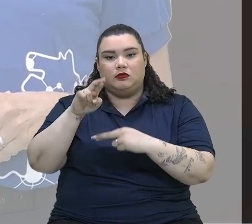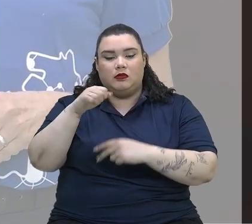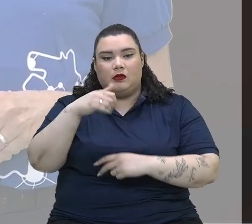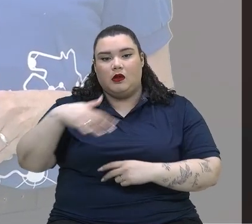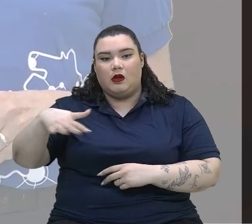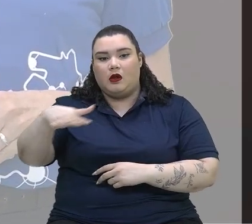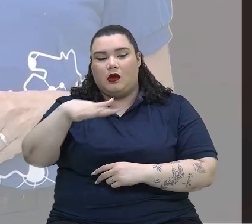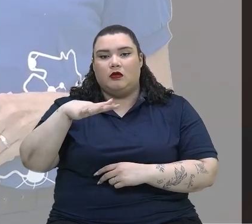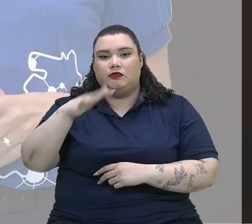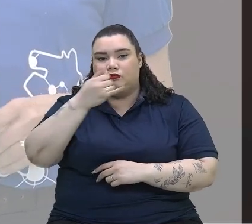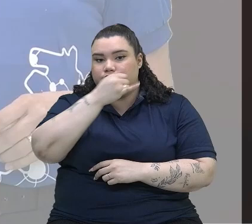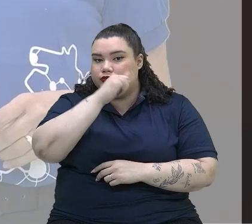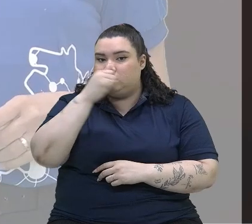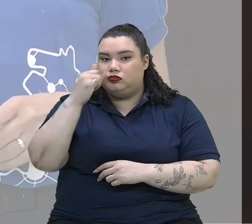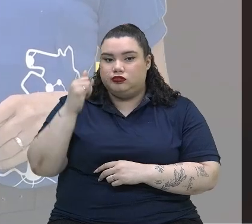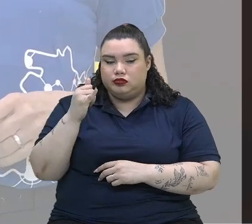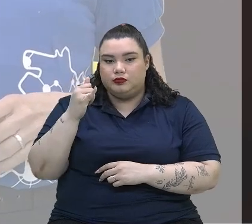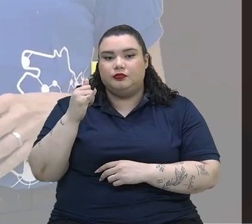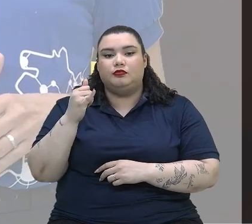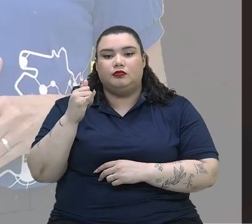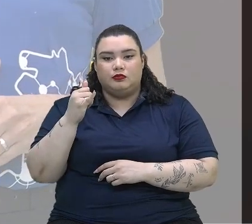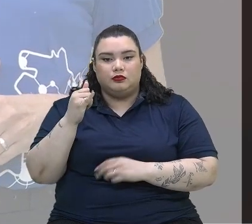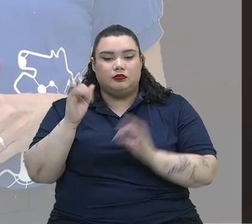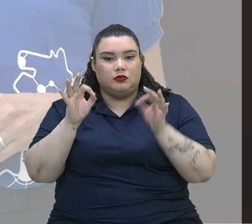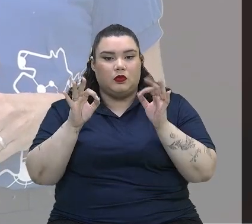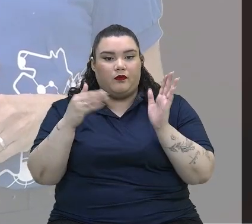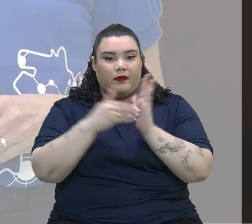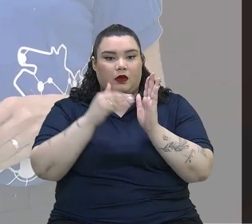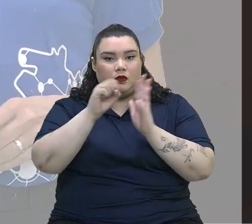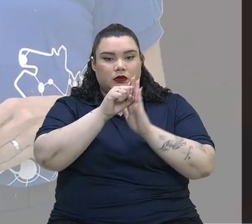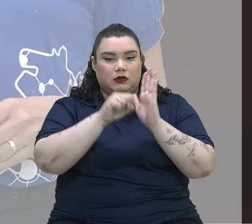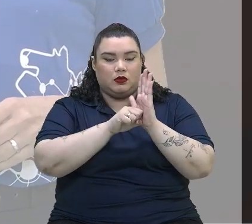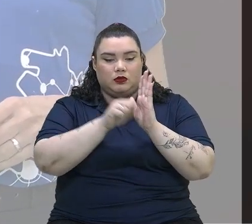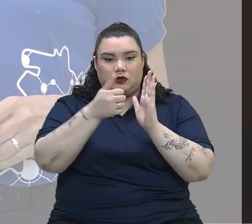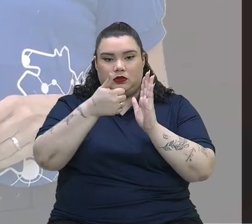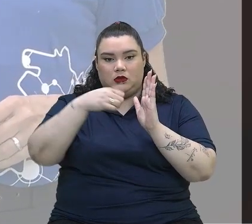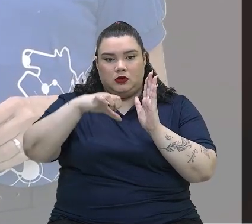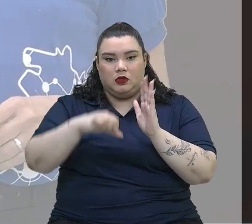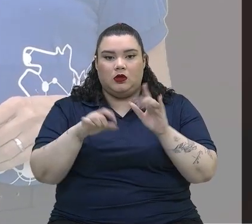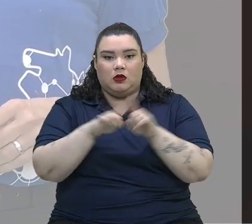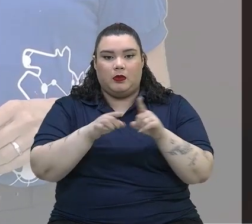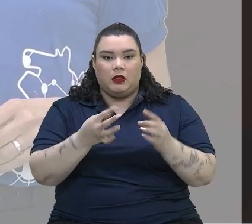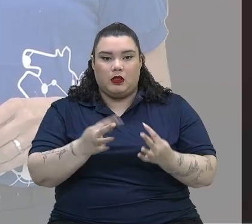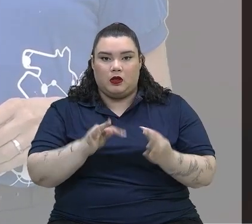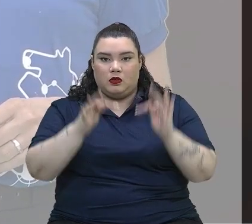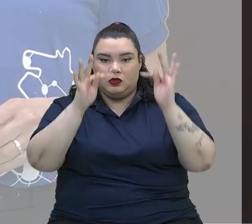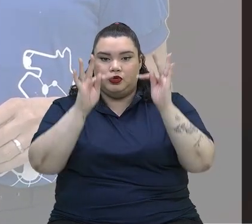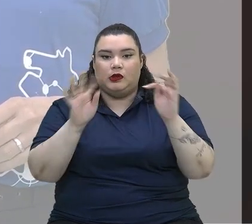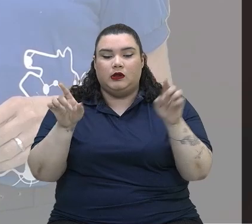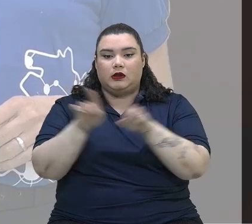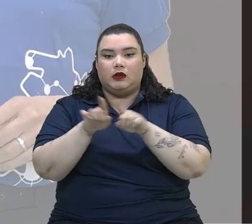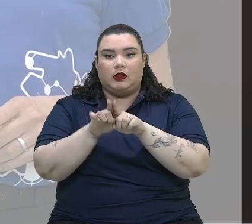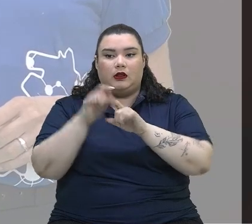nos campos da eletricidade, já no final do século XIX, da eletrônica e da